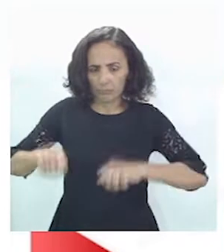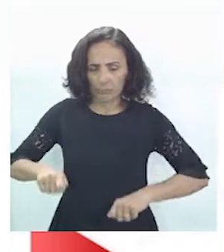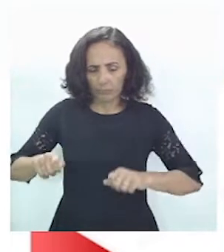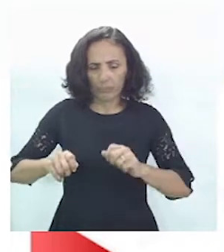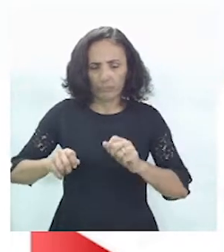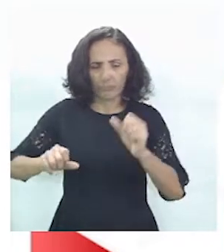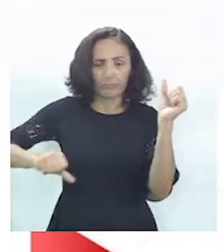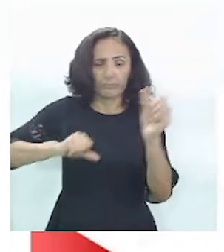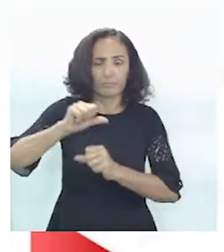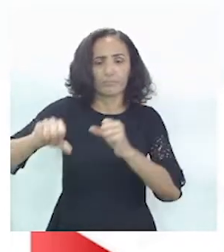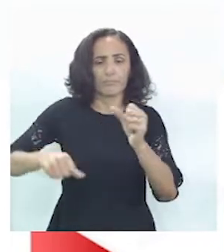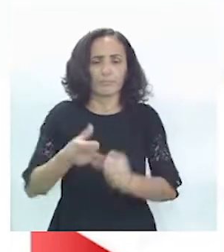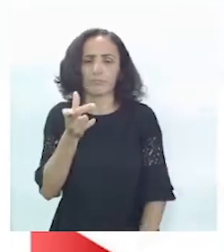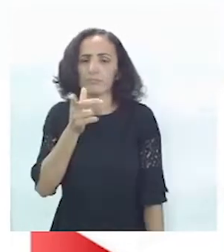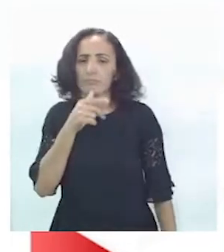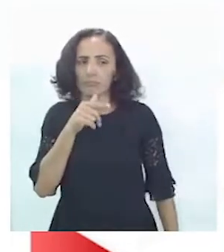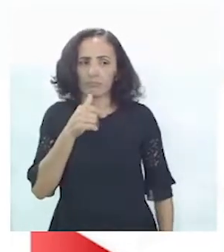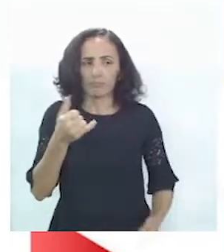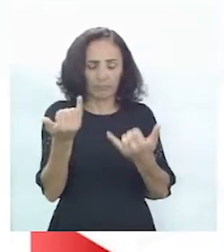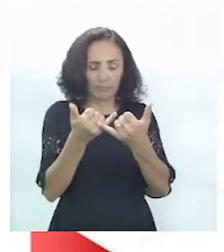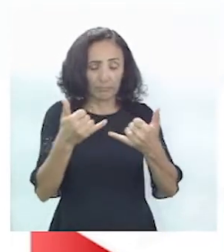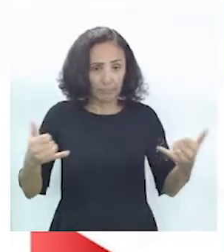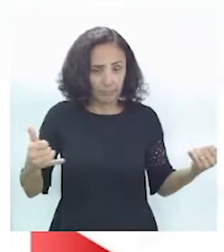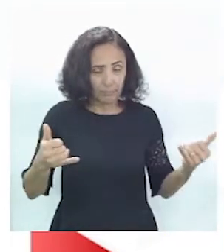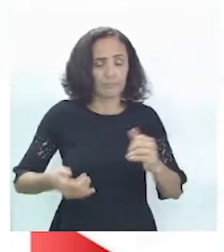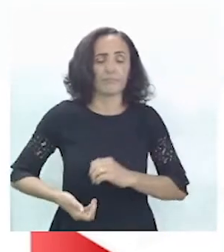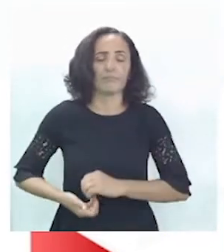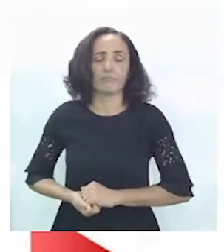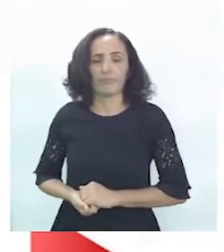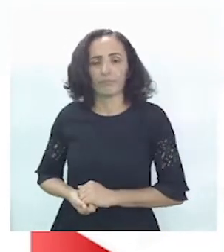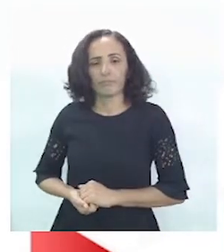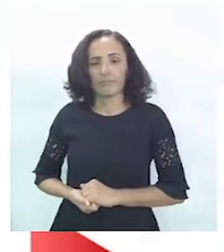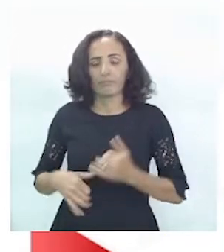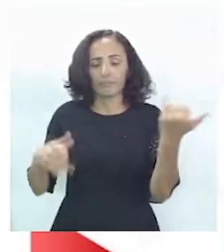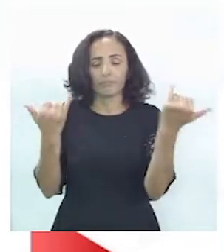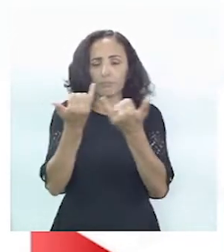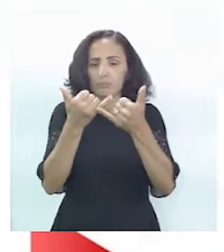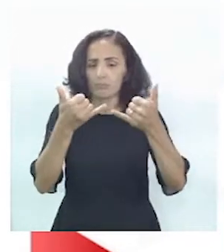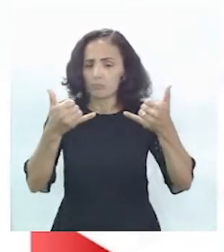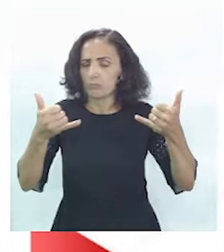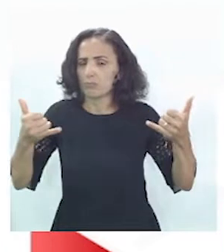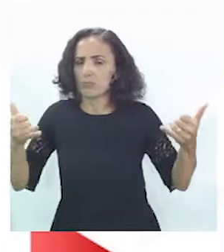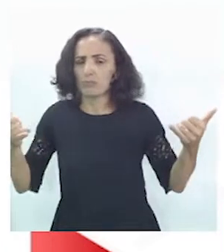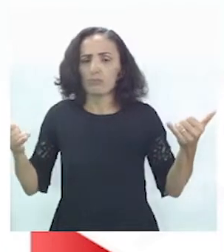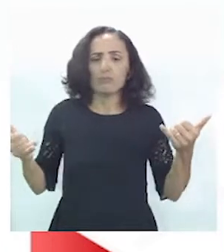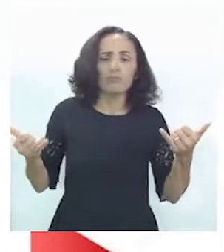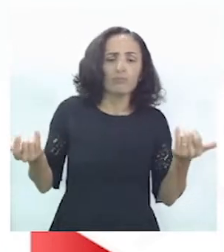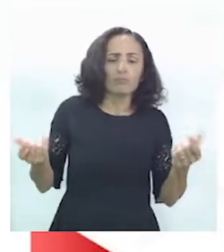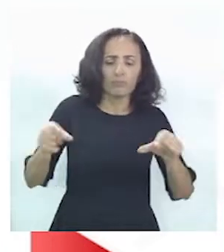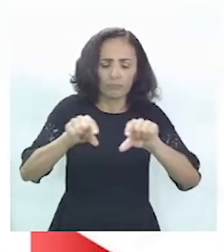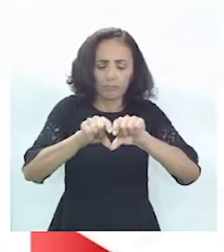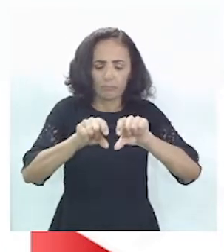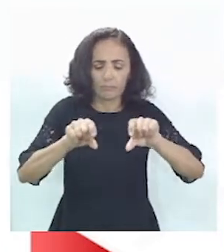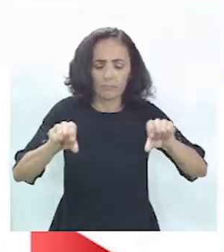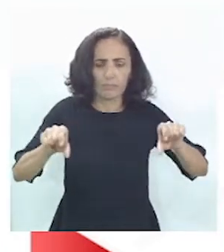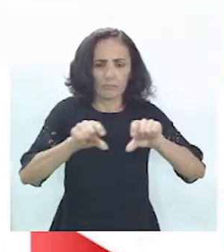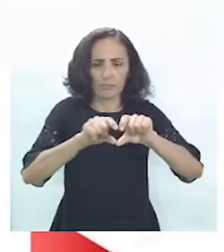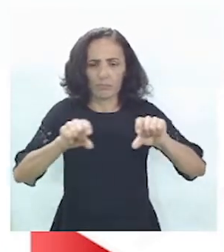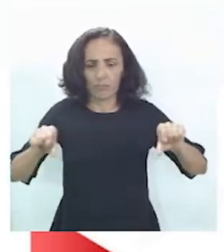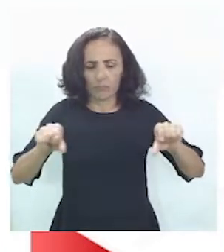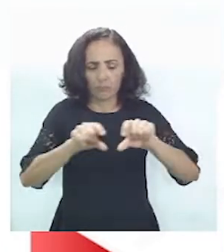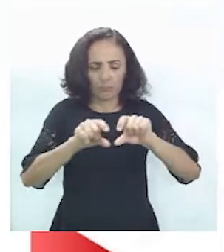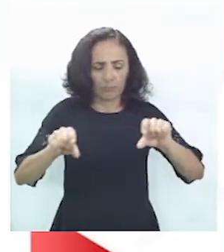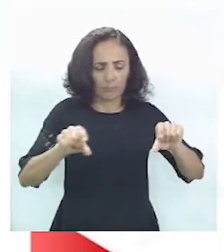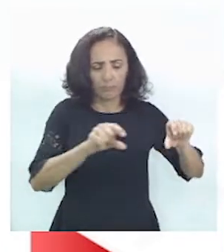ser transformada em potência elétrica. A potência elétrica é levada através dos cabos ou